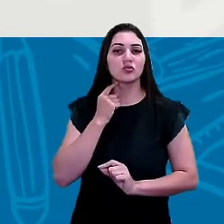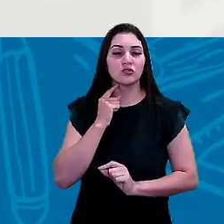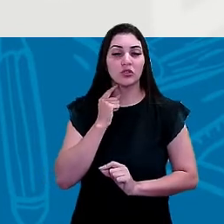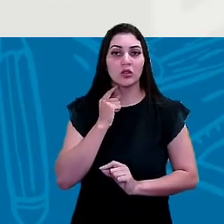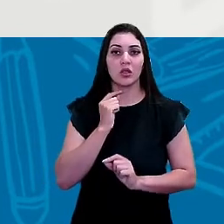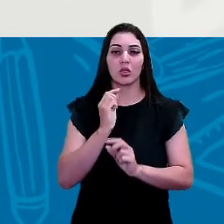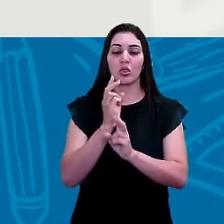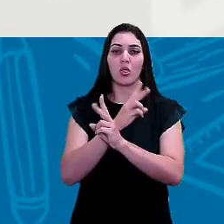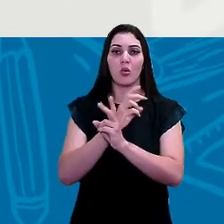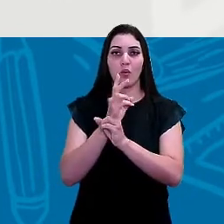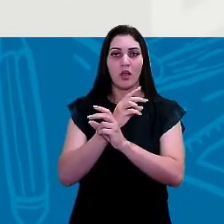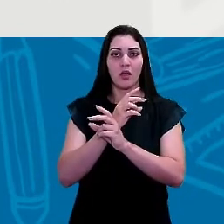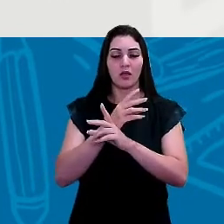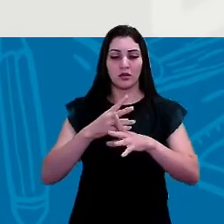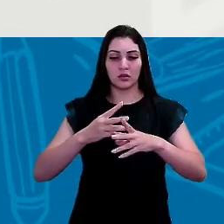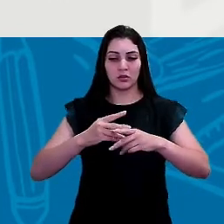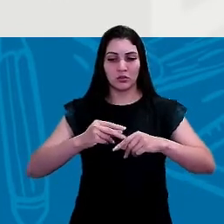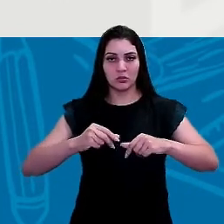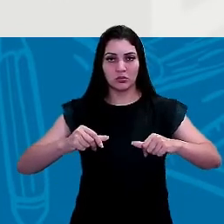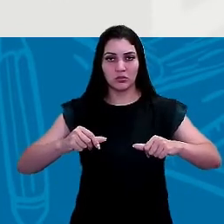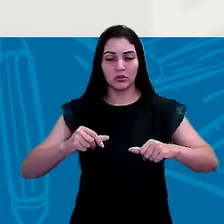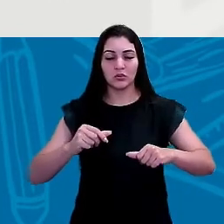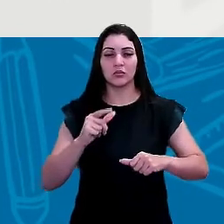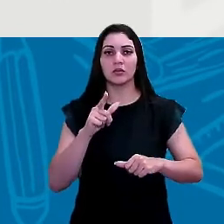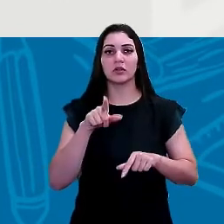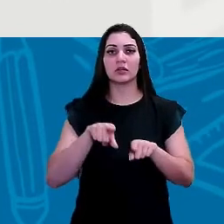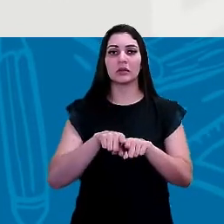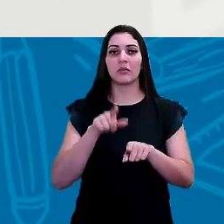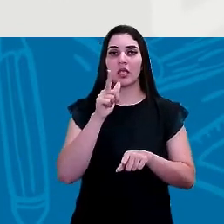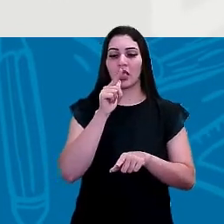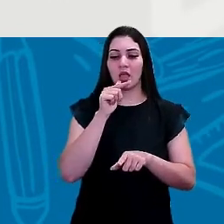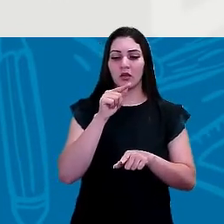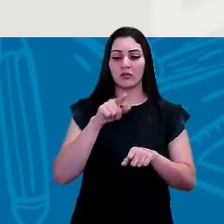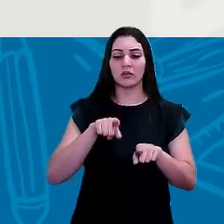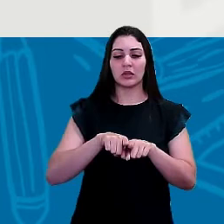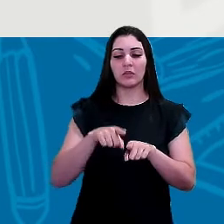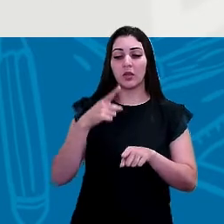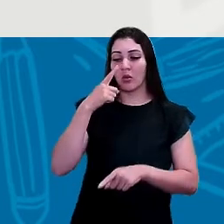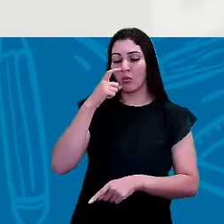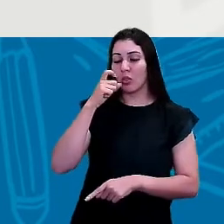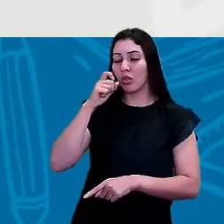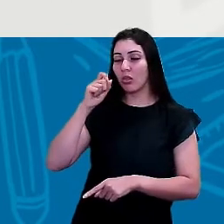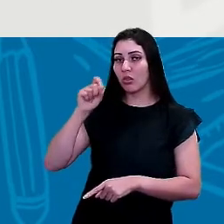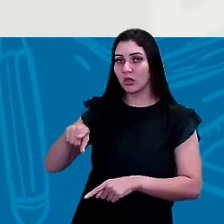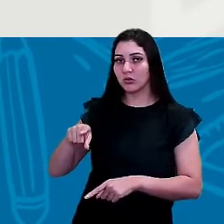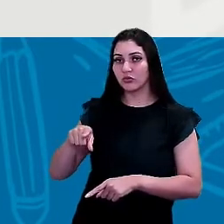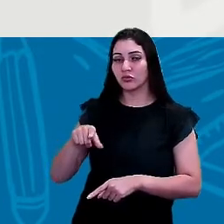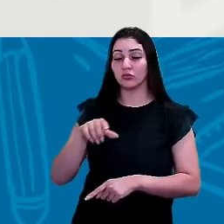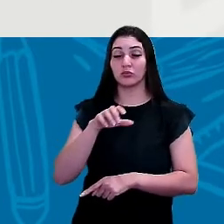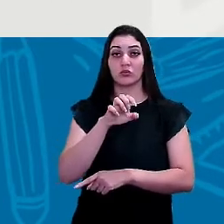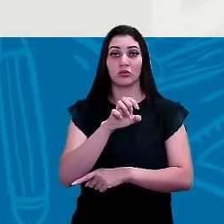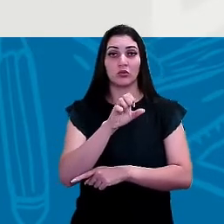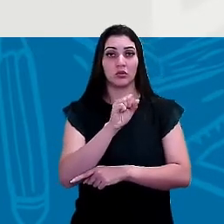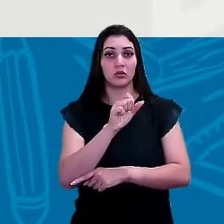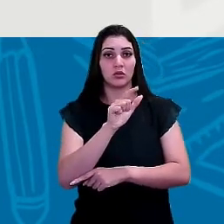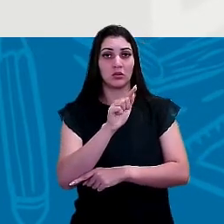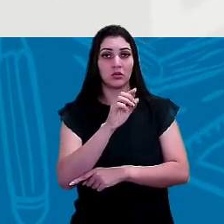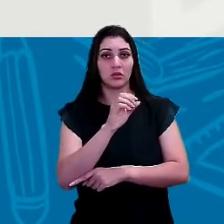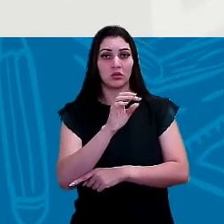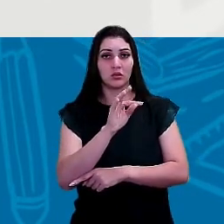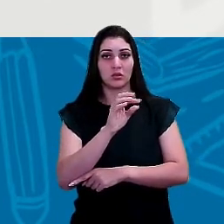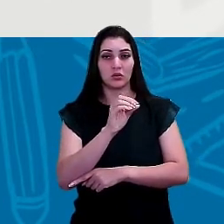das águas, os resíduos sólidos, né, que são o lixo, o esgoto,